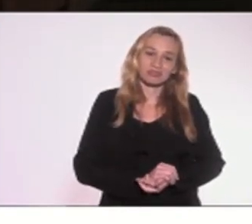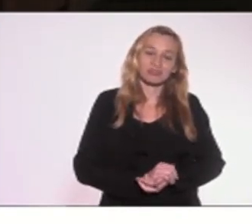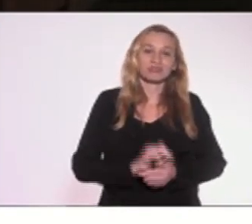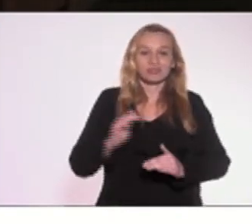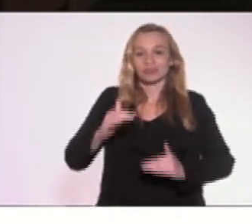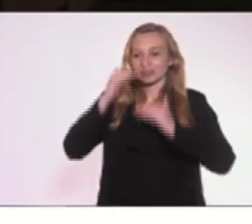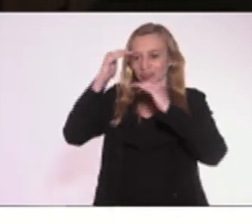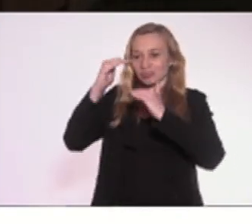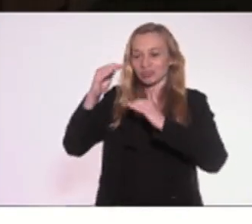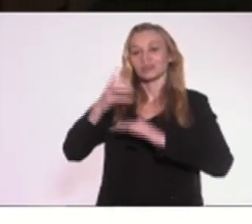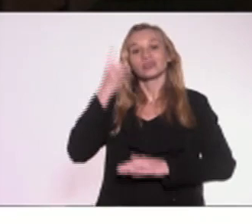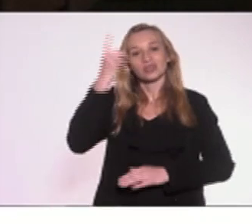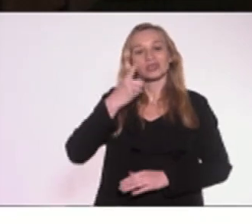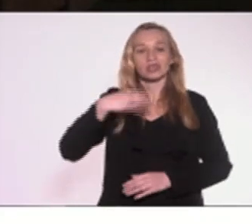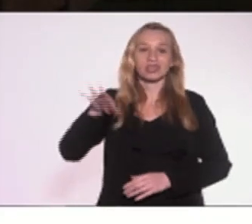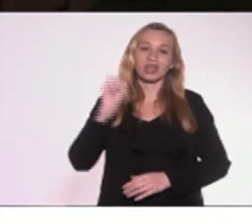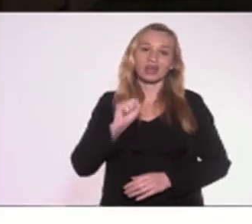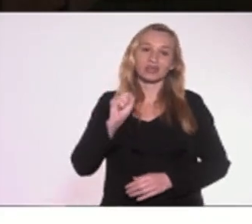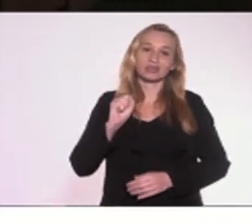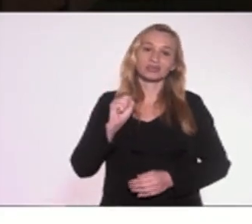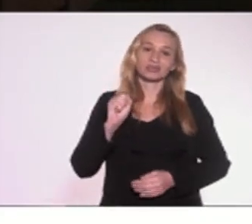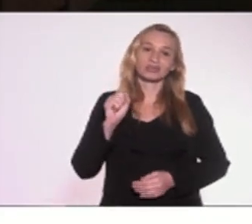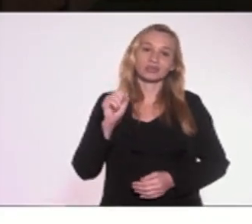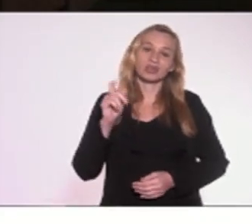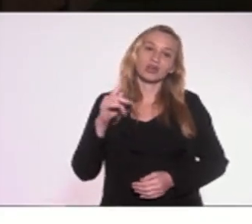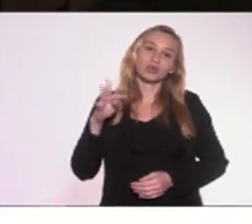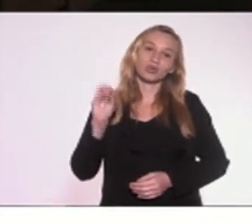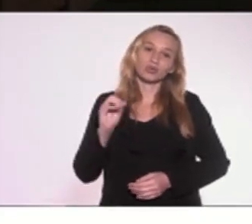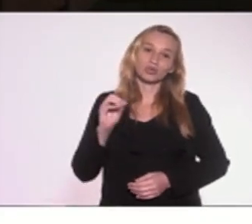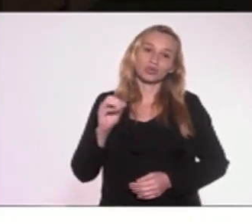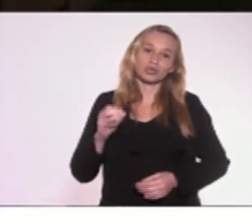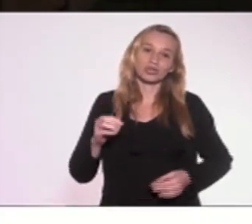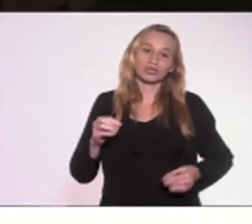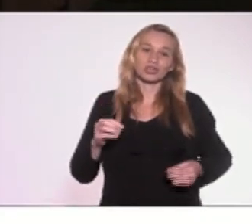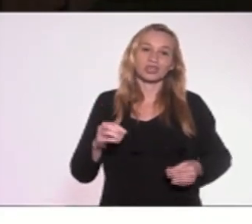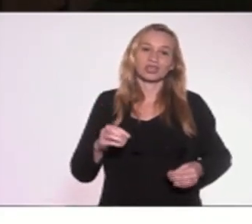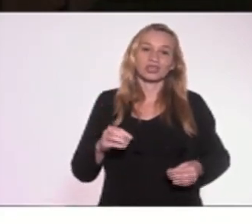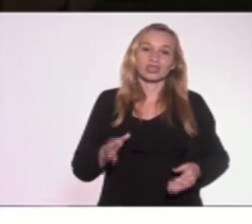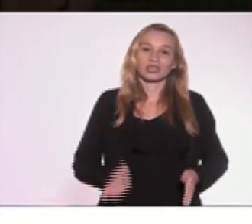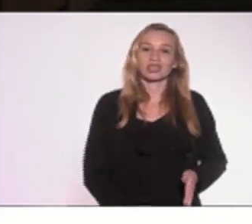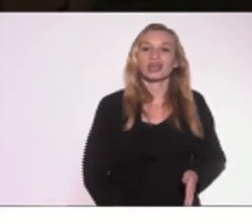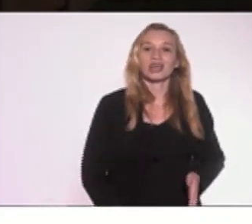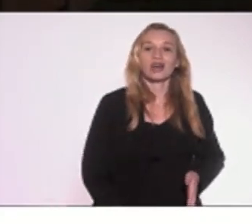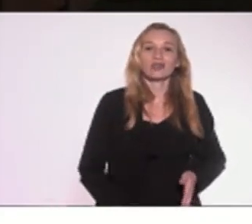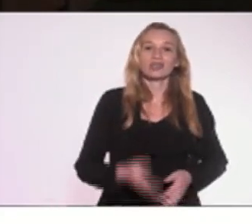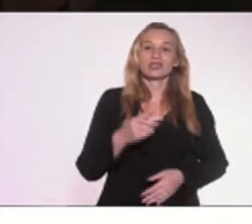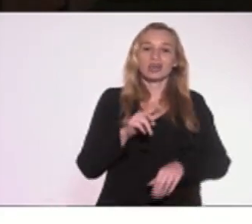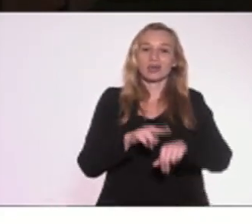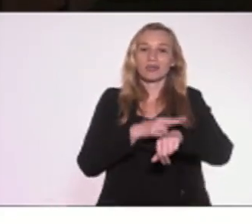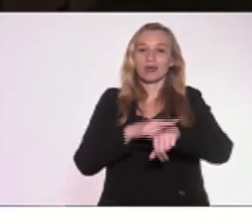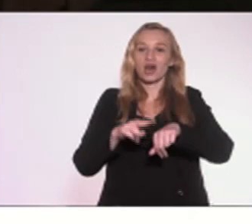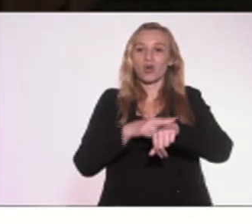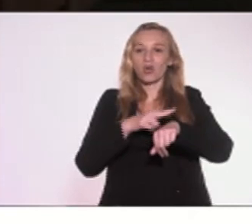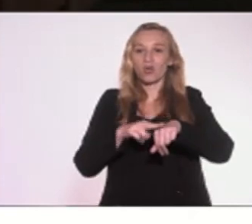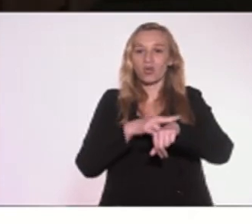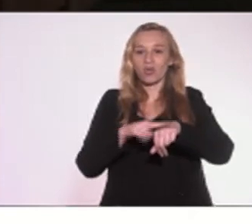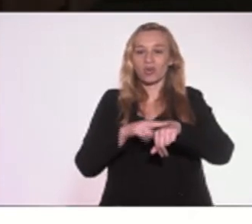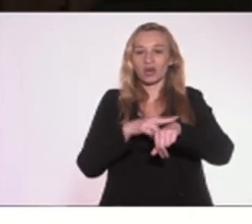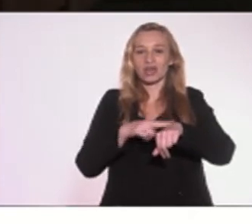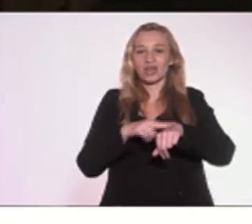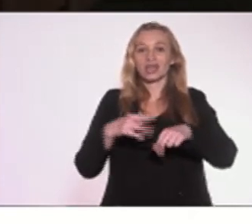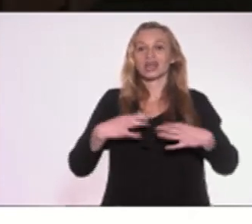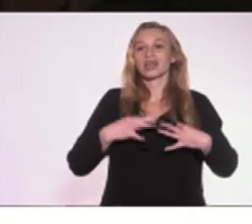Excelentíssimo senhor deputado Carlos Augusto, da calça marrom, da camisa azul, o Flávio sabe